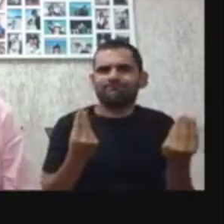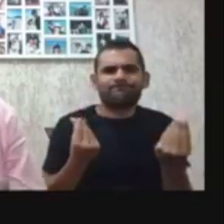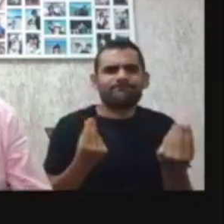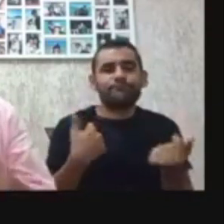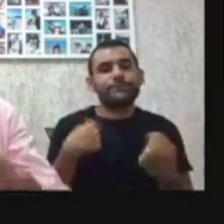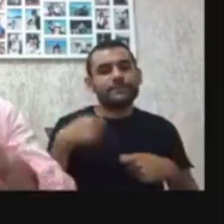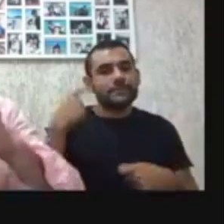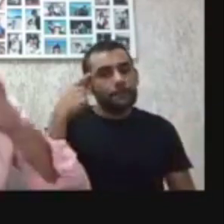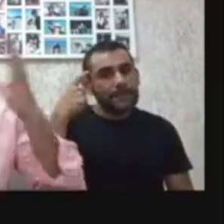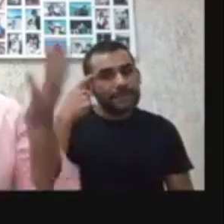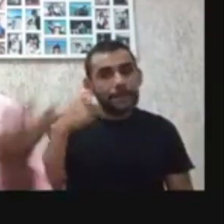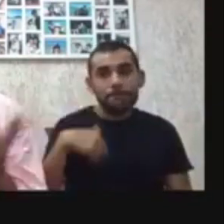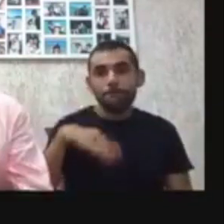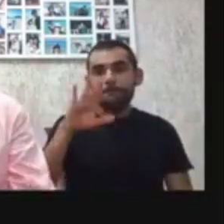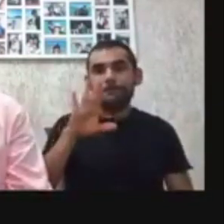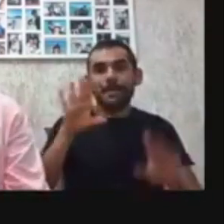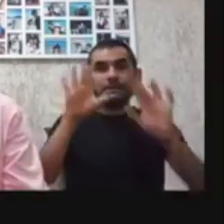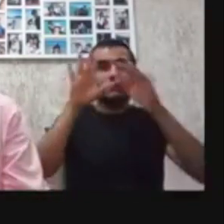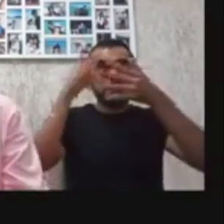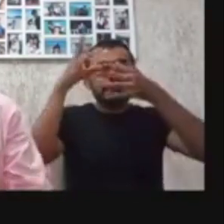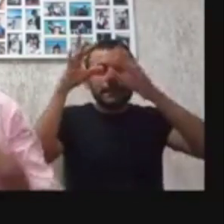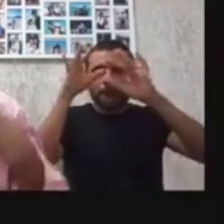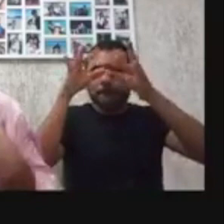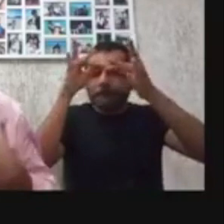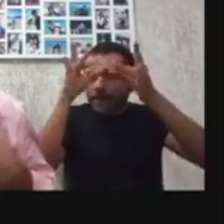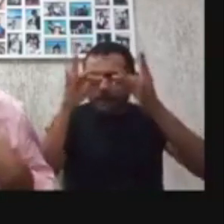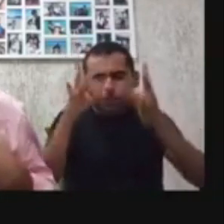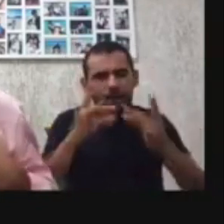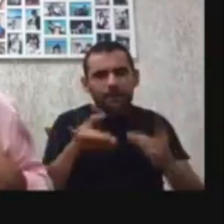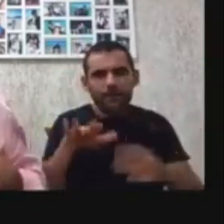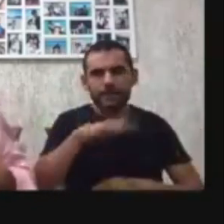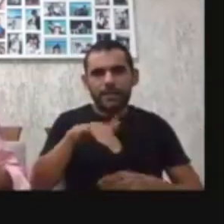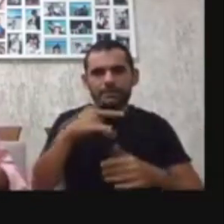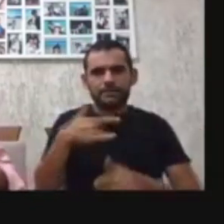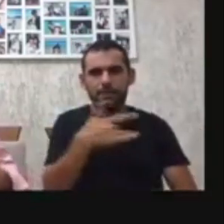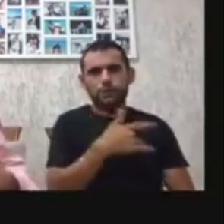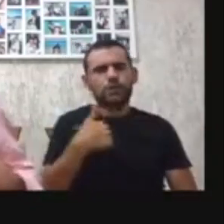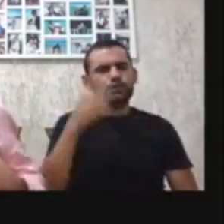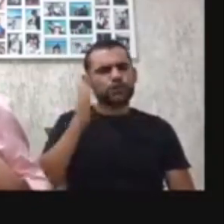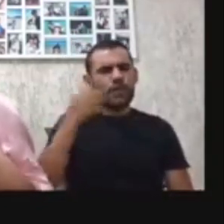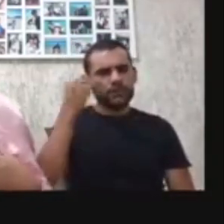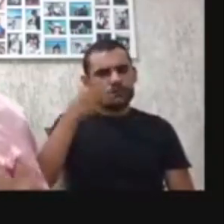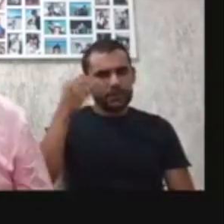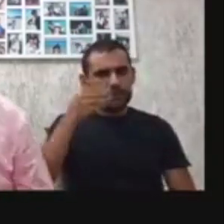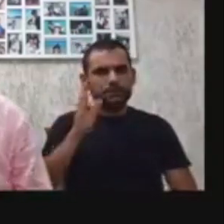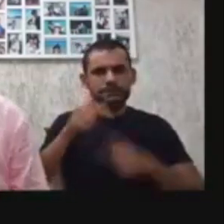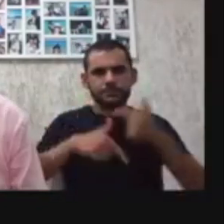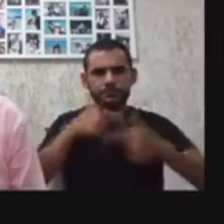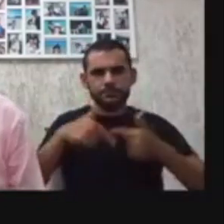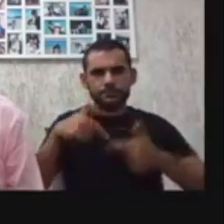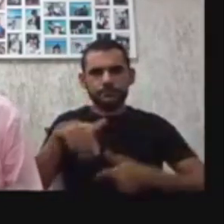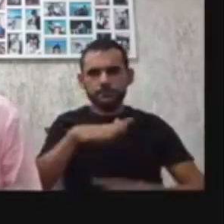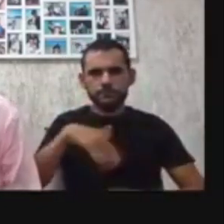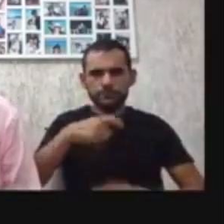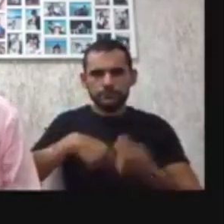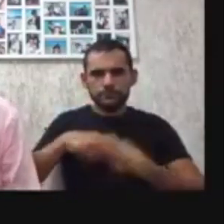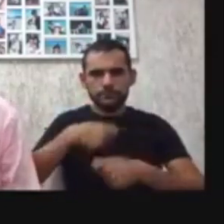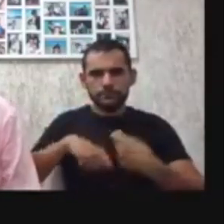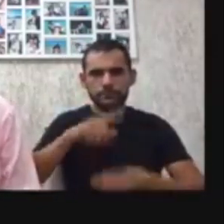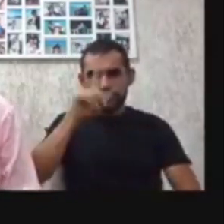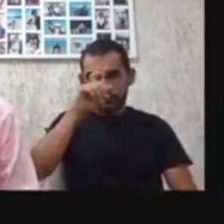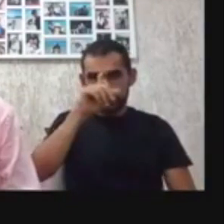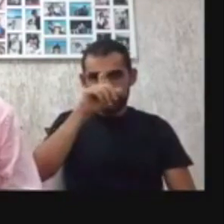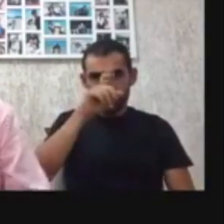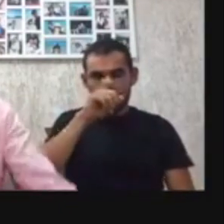tem que pensar, é complexo a área de saúde. Eu tenho uma certa experiência, trabalhei alguns meses na área administrativa do